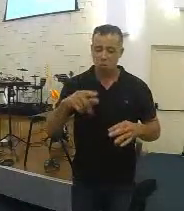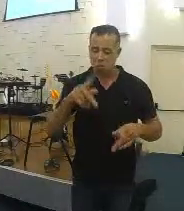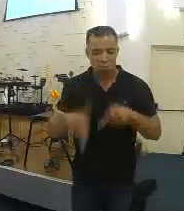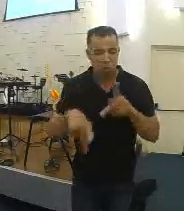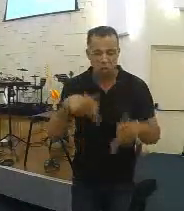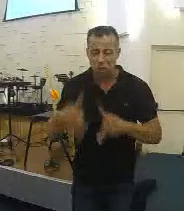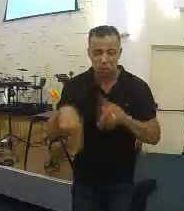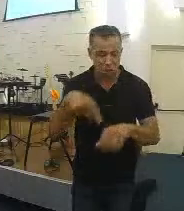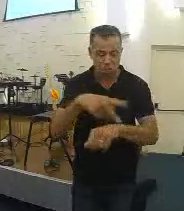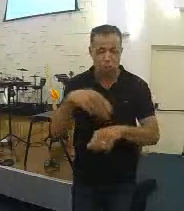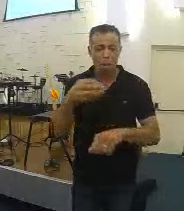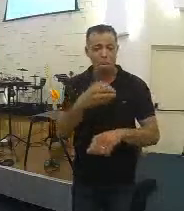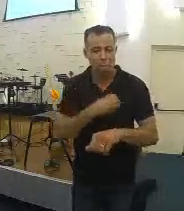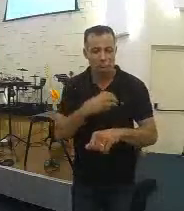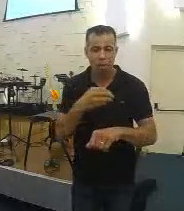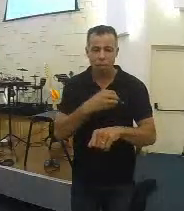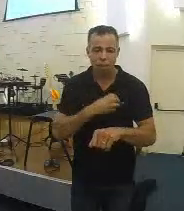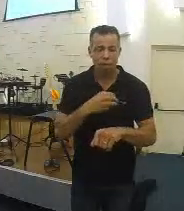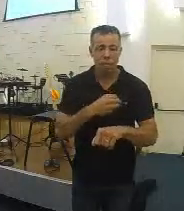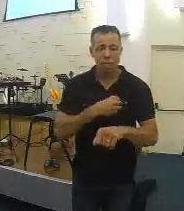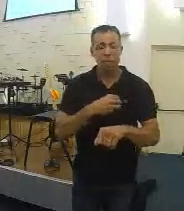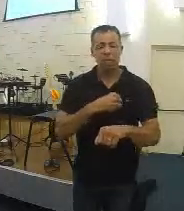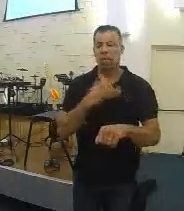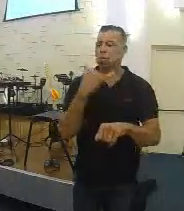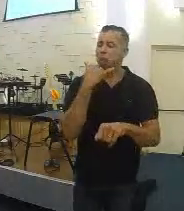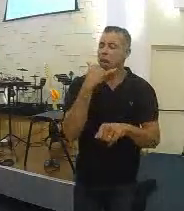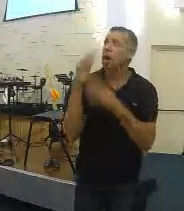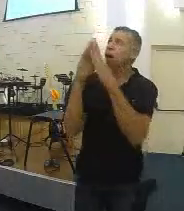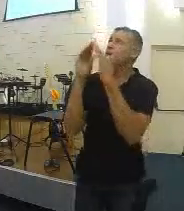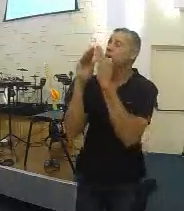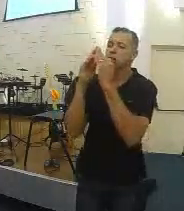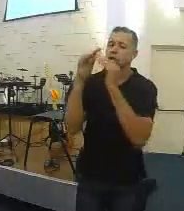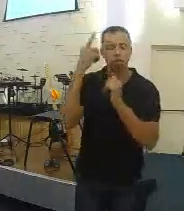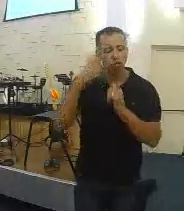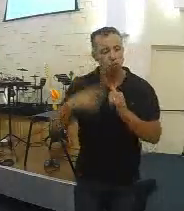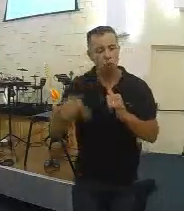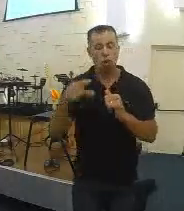pecado, punição do Senhor, arrependimento e clamor, um novo